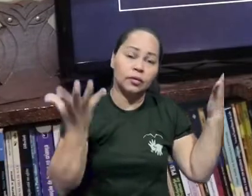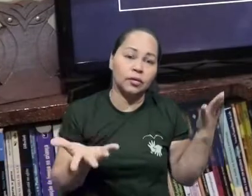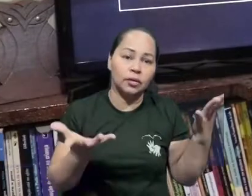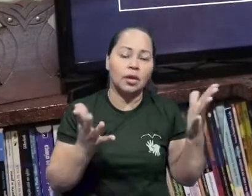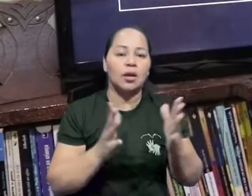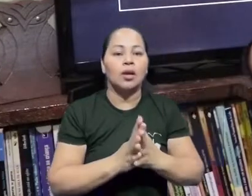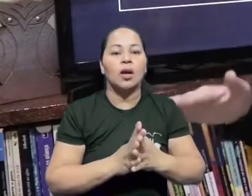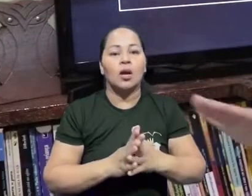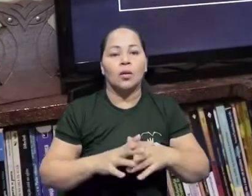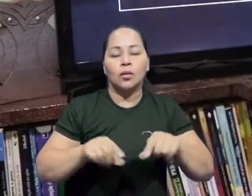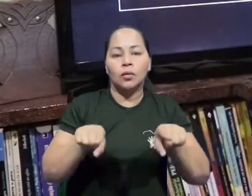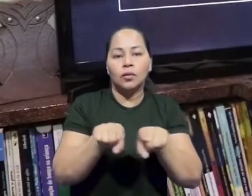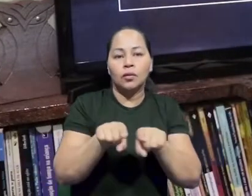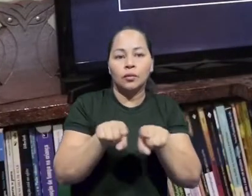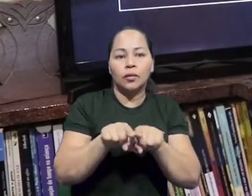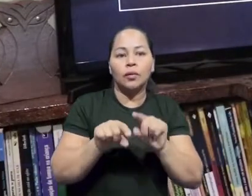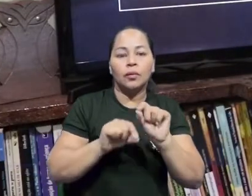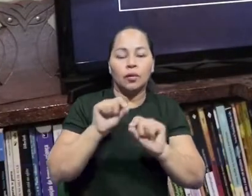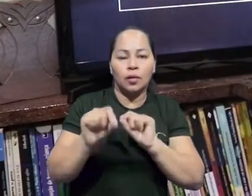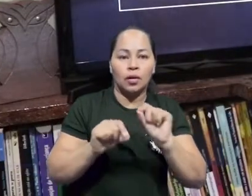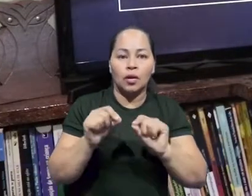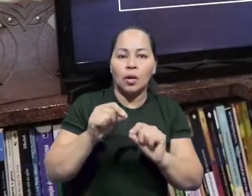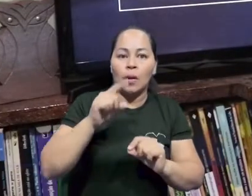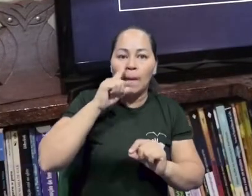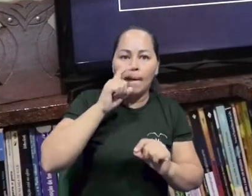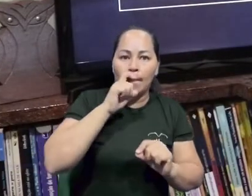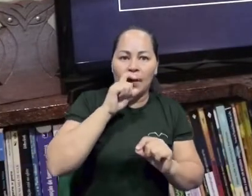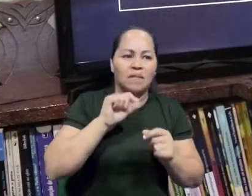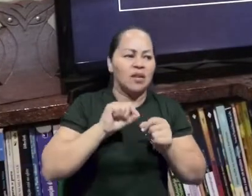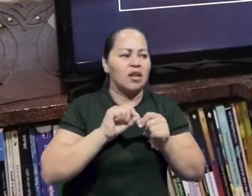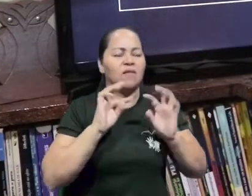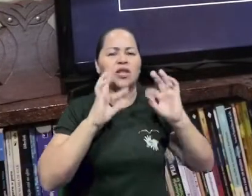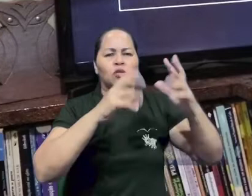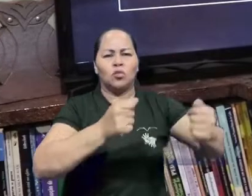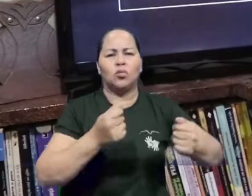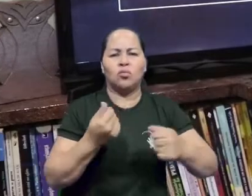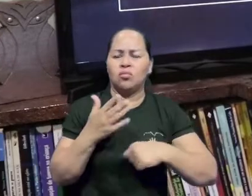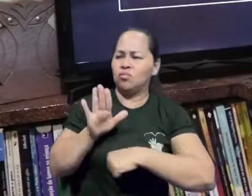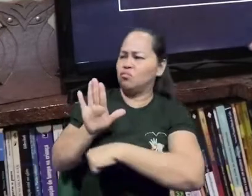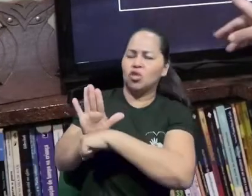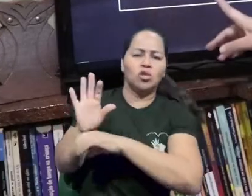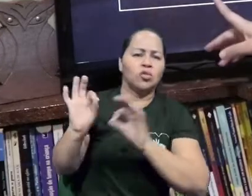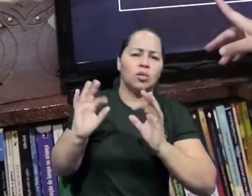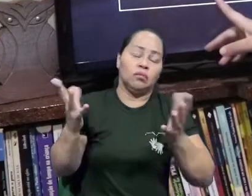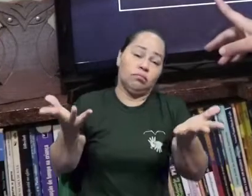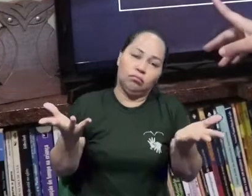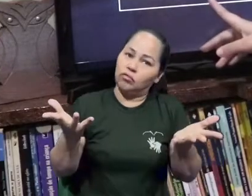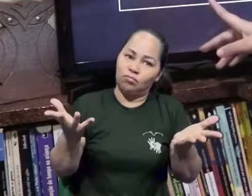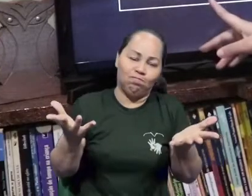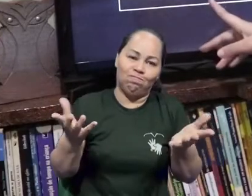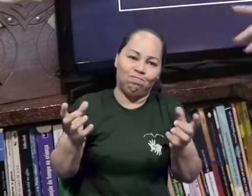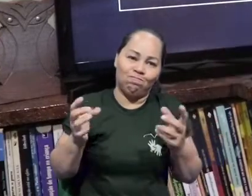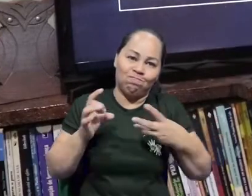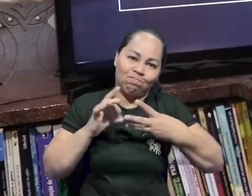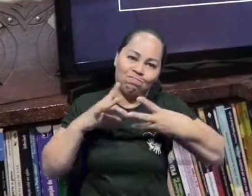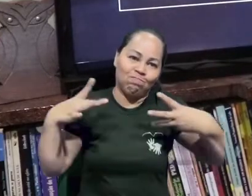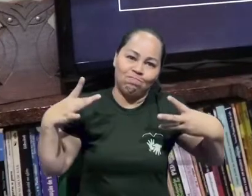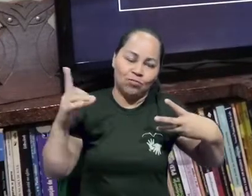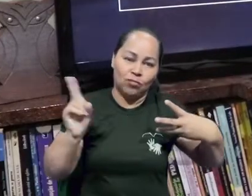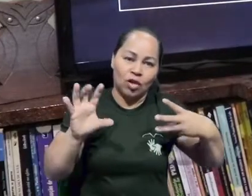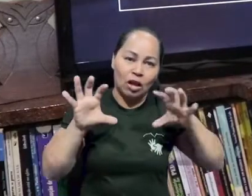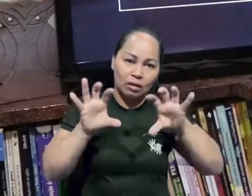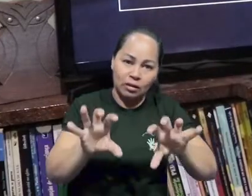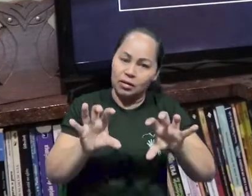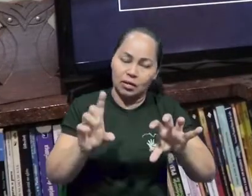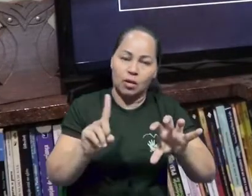simplesmente a mãe ou o pai vão lá e fazem tudo por ele. Então não é legal isso, né? E no caso da alimentação, ele precisa